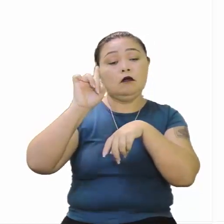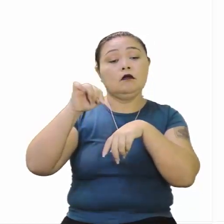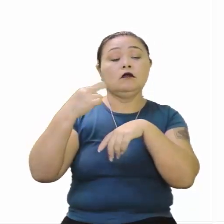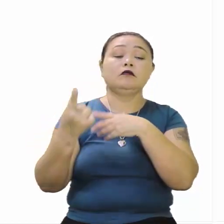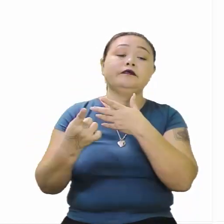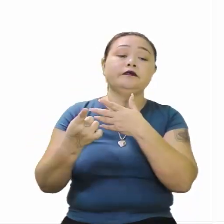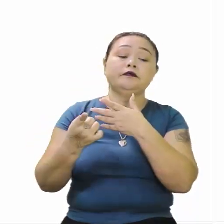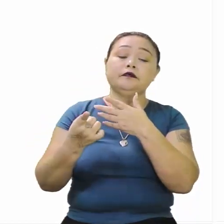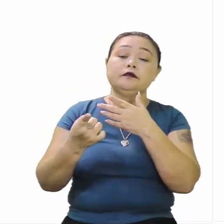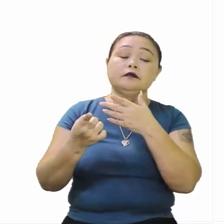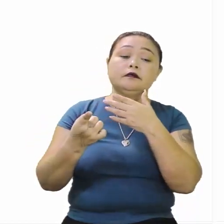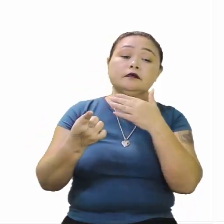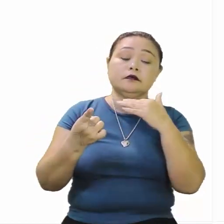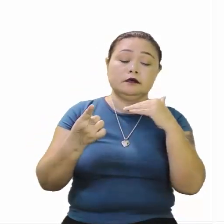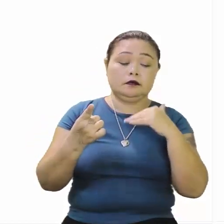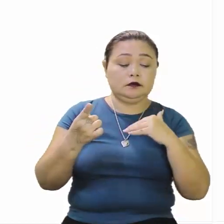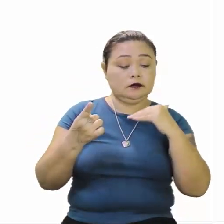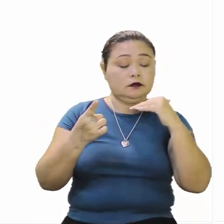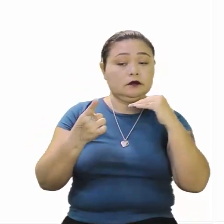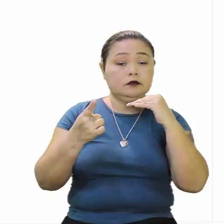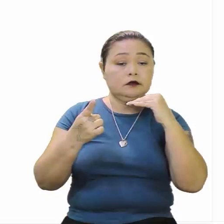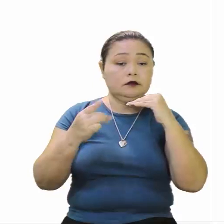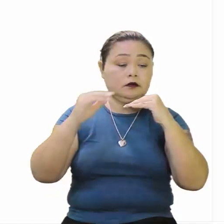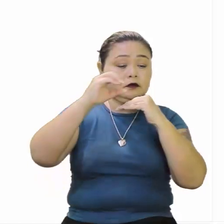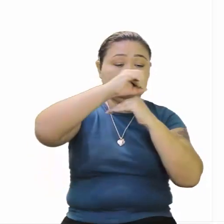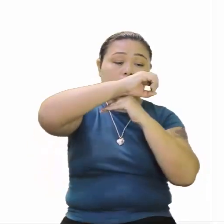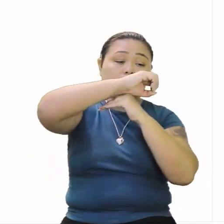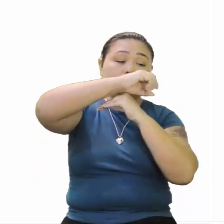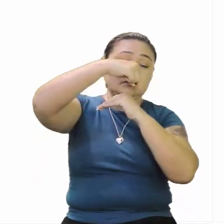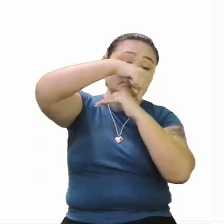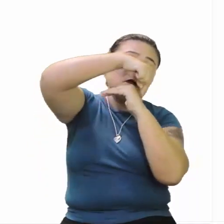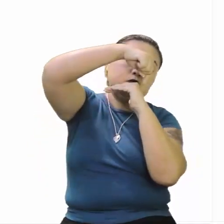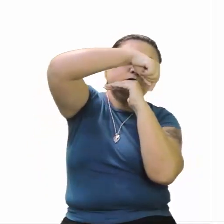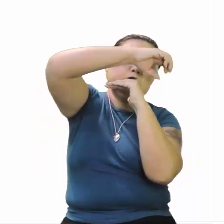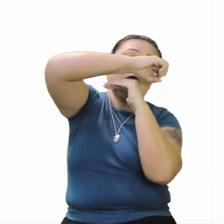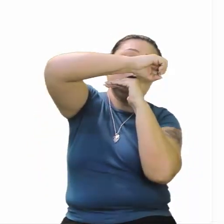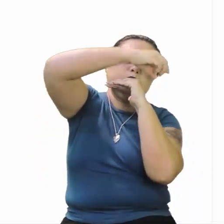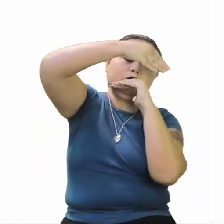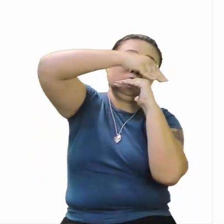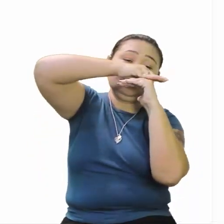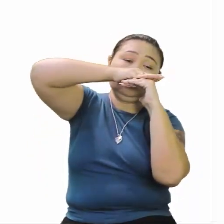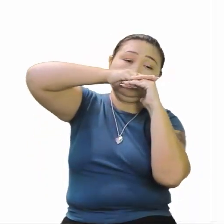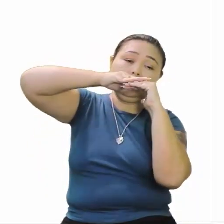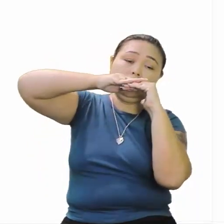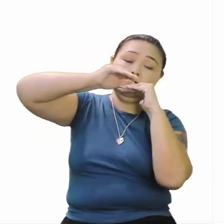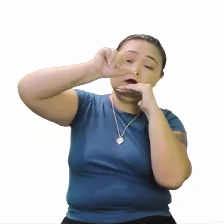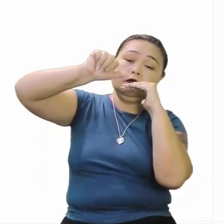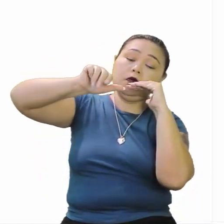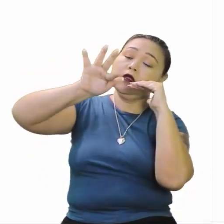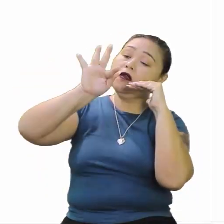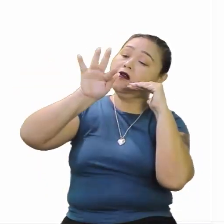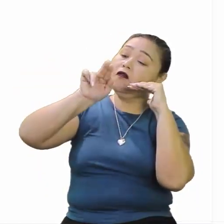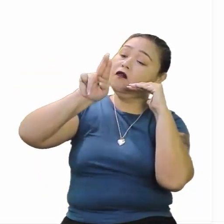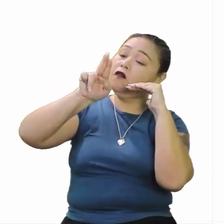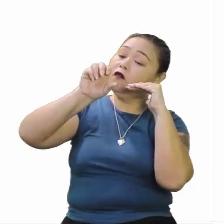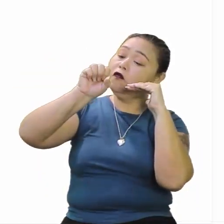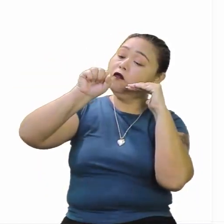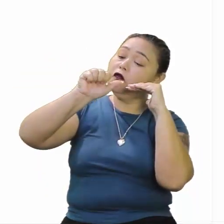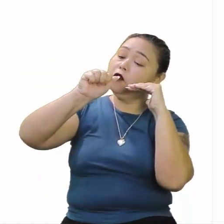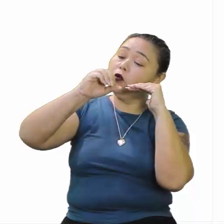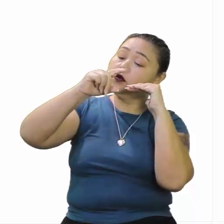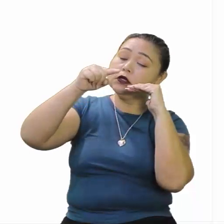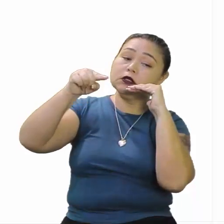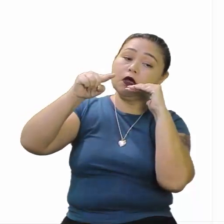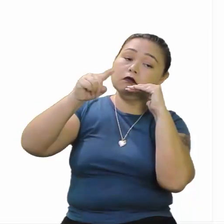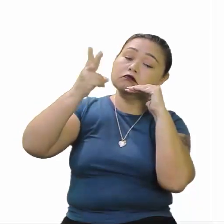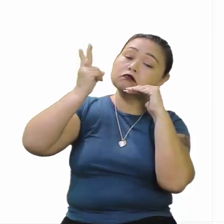do gelo. Chegou a 0 graus, para que ela sofra fusão, a temperatura